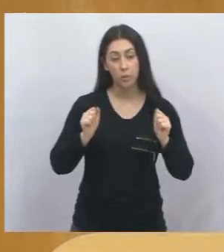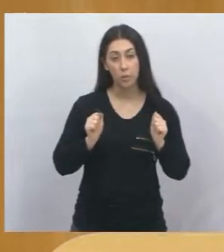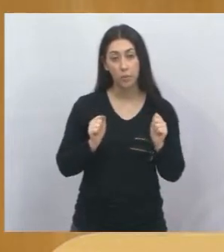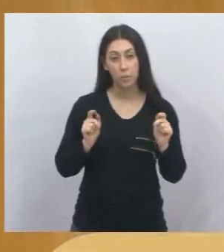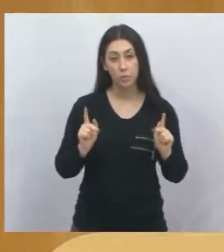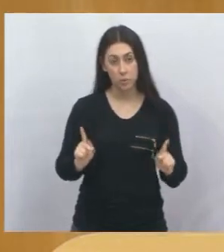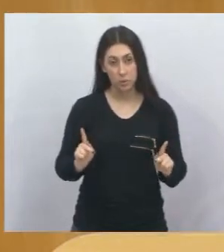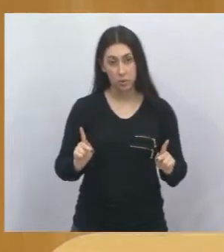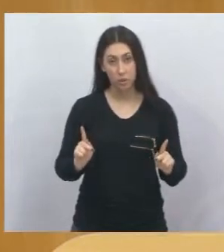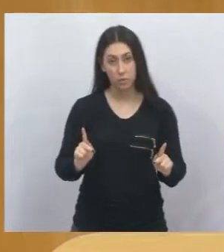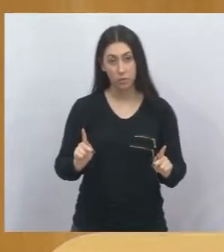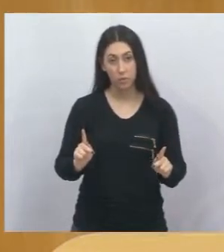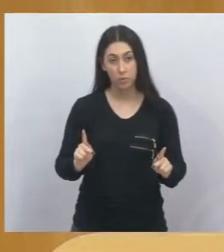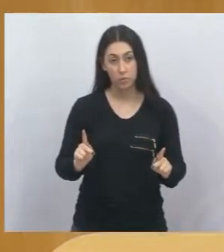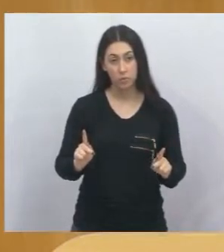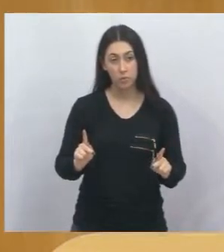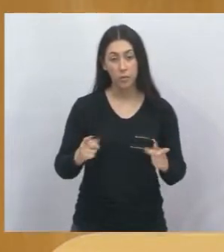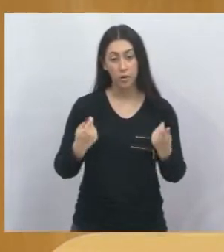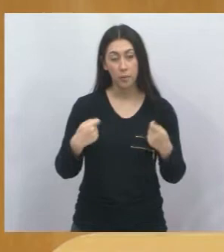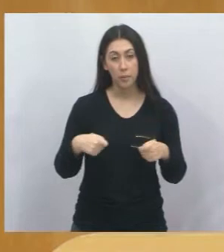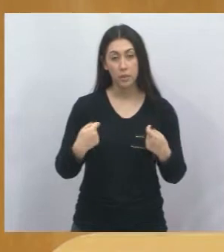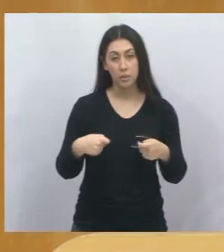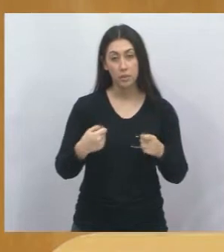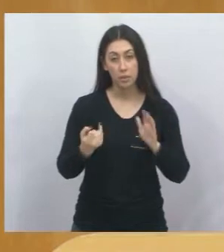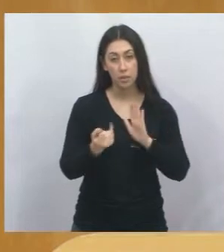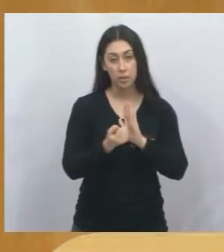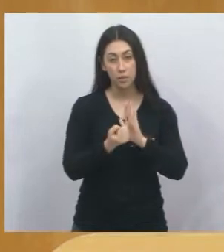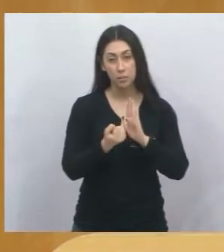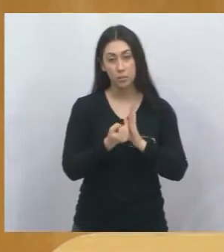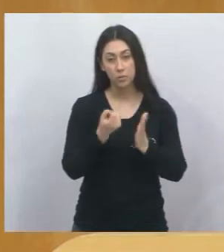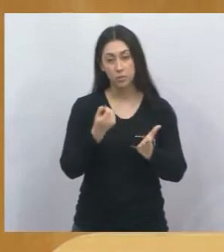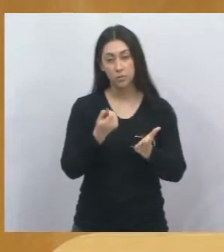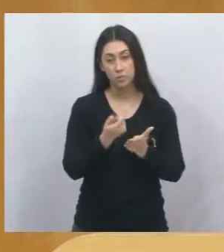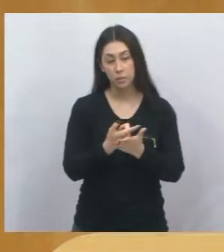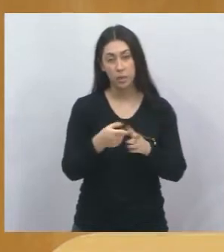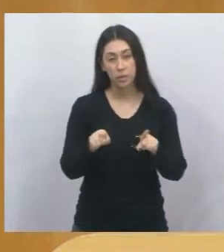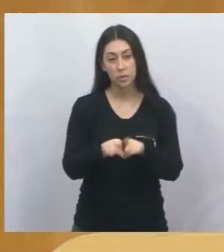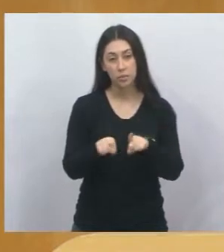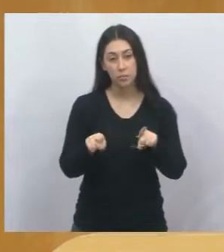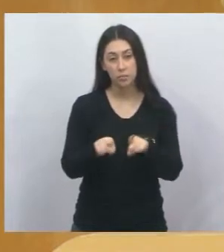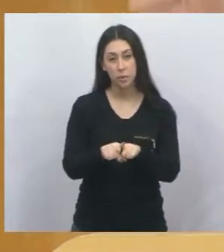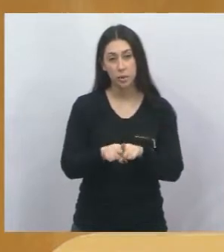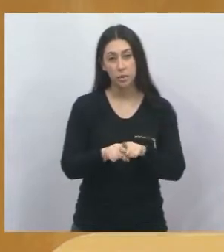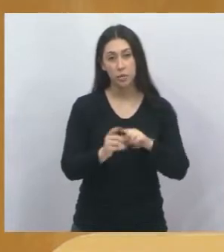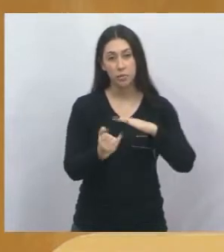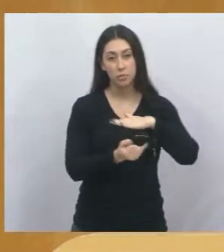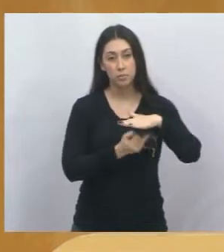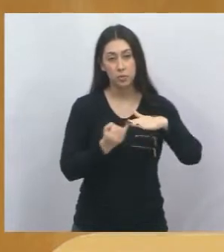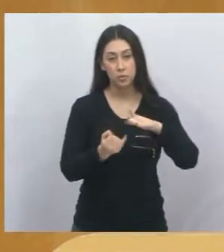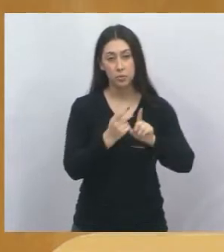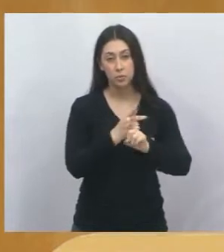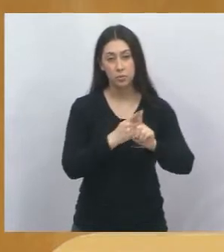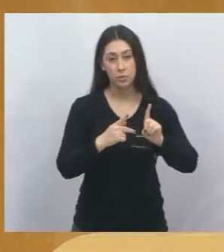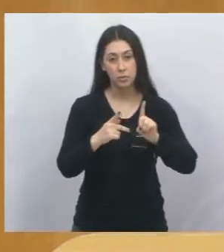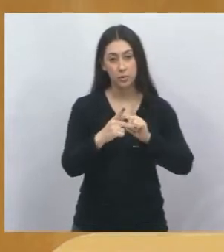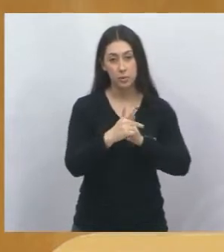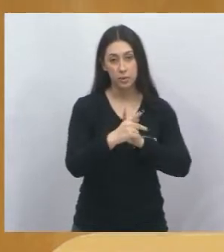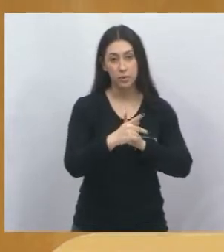aposentado, o servidor aposentado, deveria contribuir também para com o IPMJ da nossa